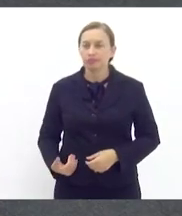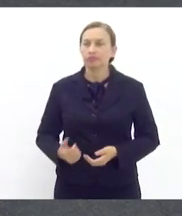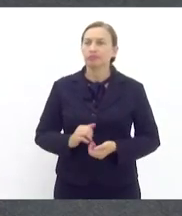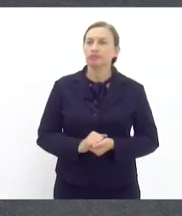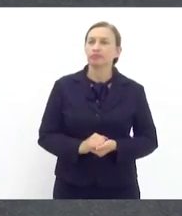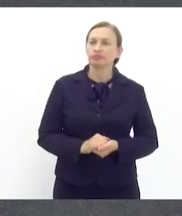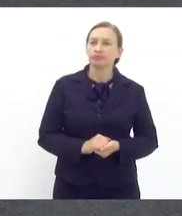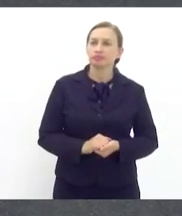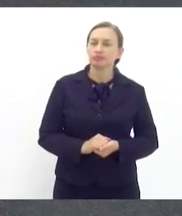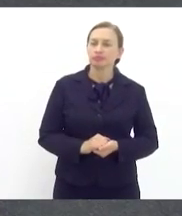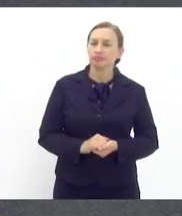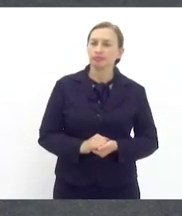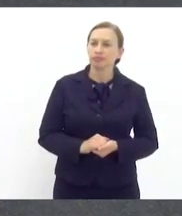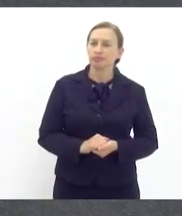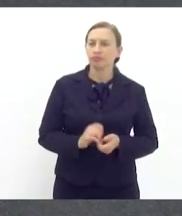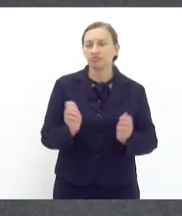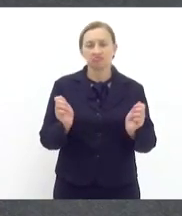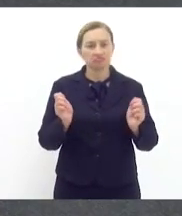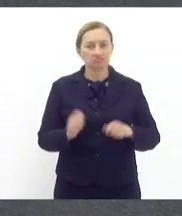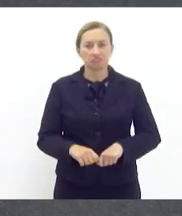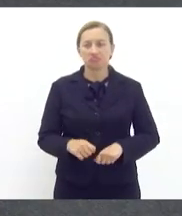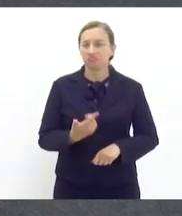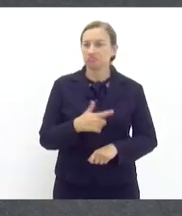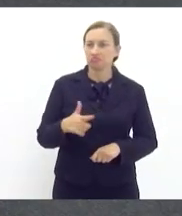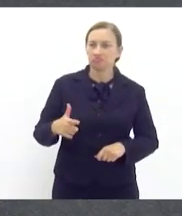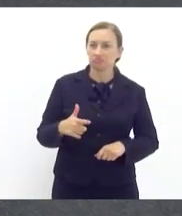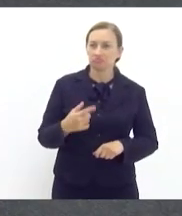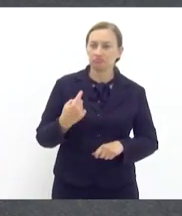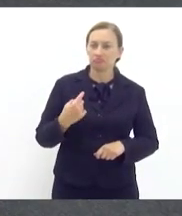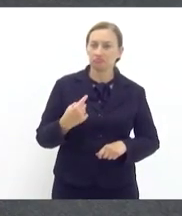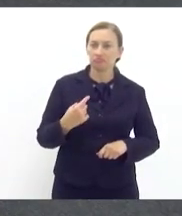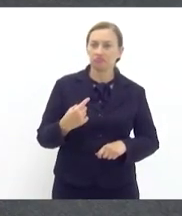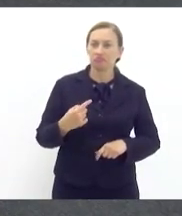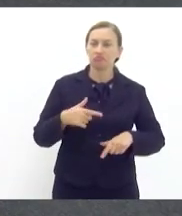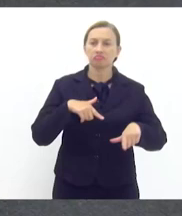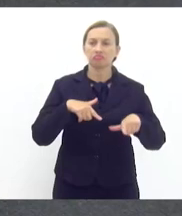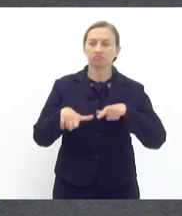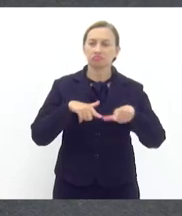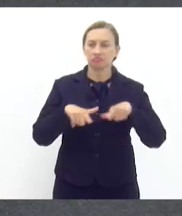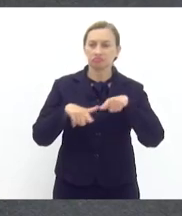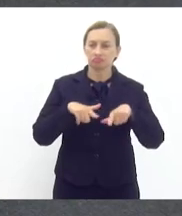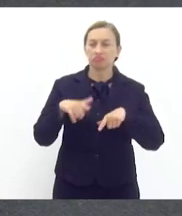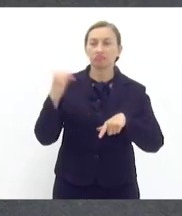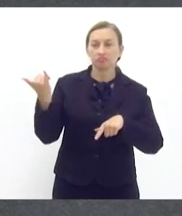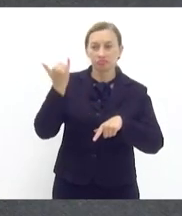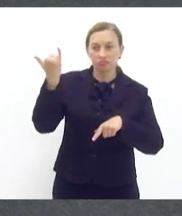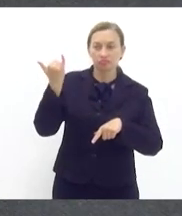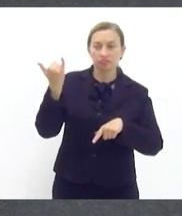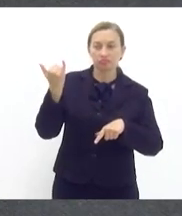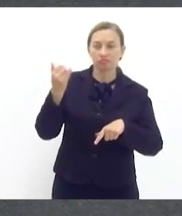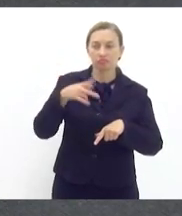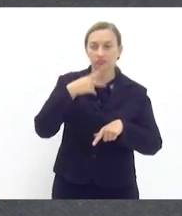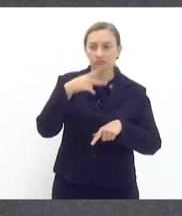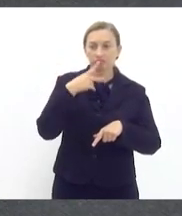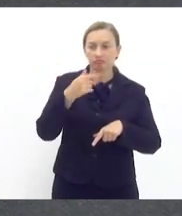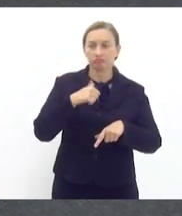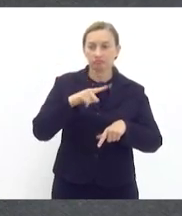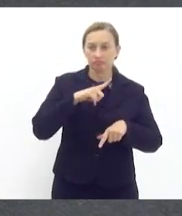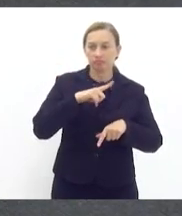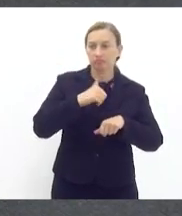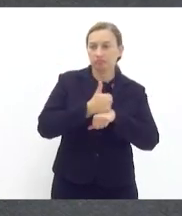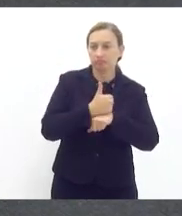nem capacitado é para exercer essa função isso é um ponto importante ser colocado e há profissionais